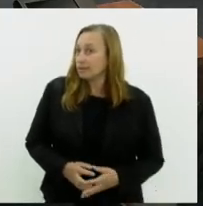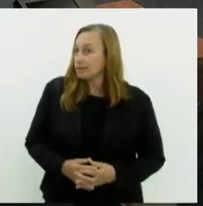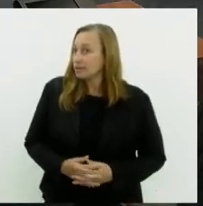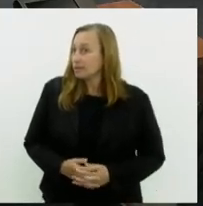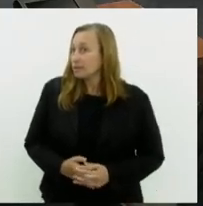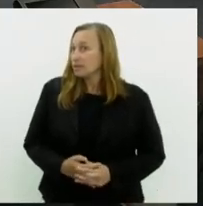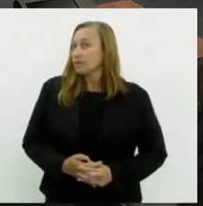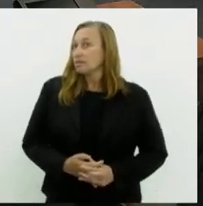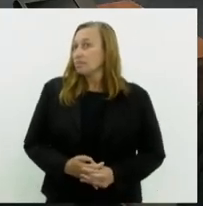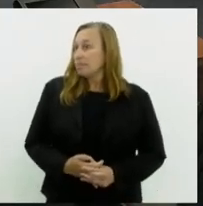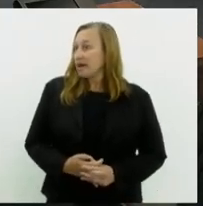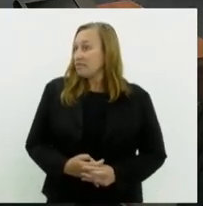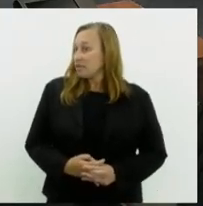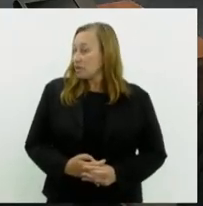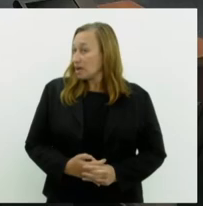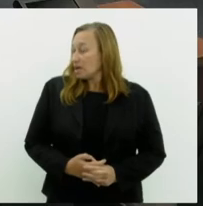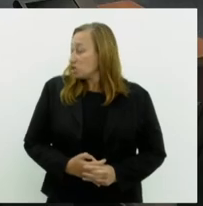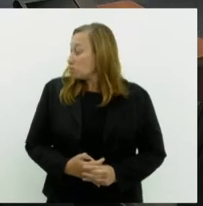Agradecer só.